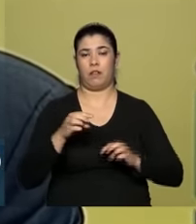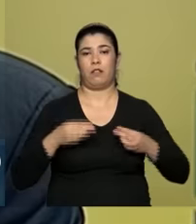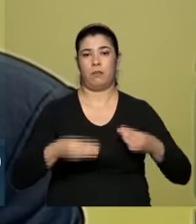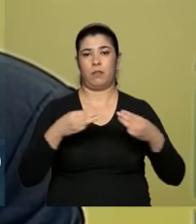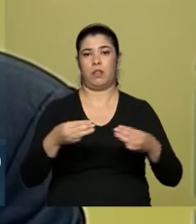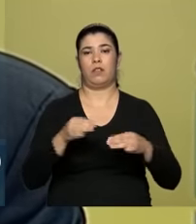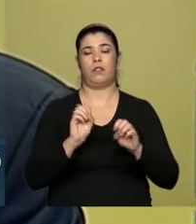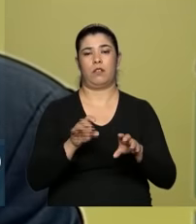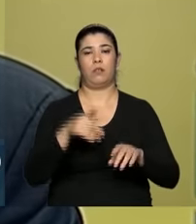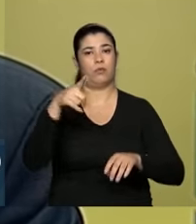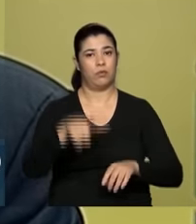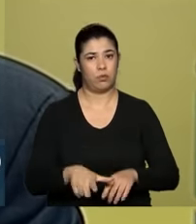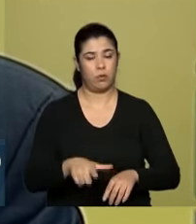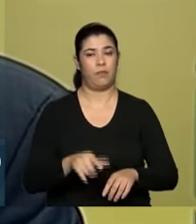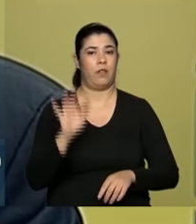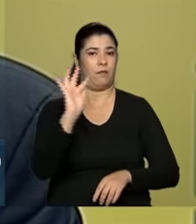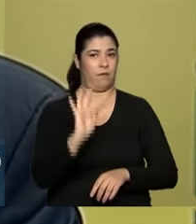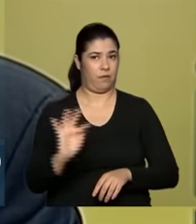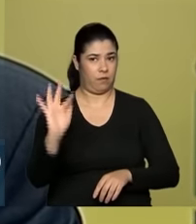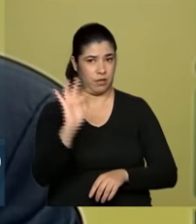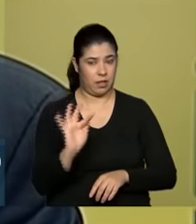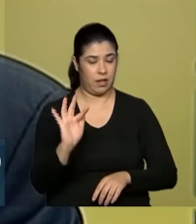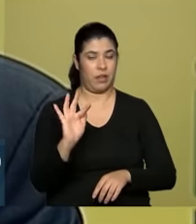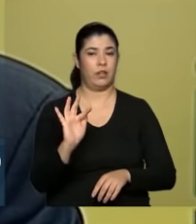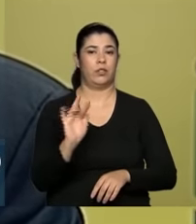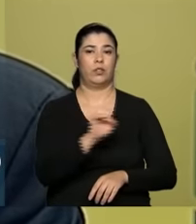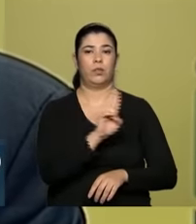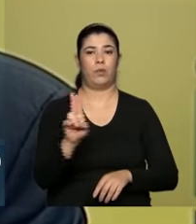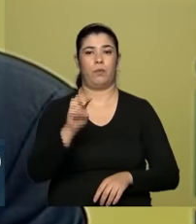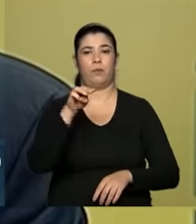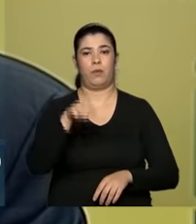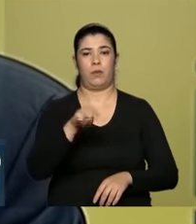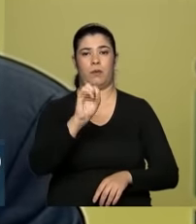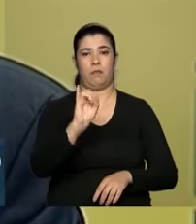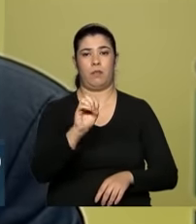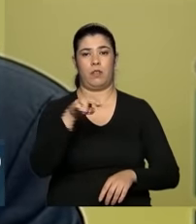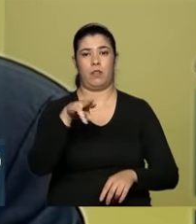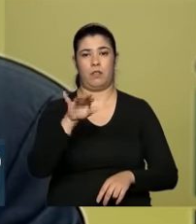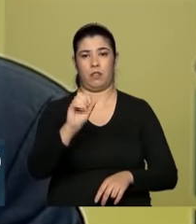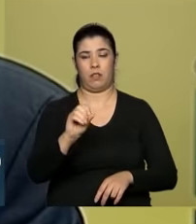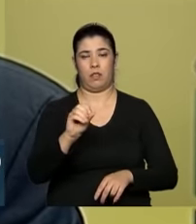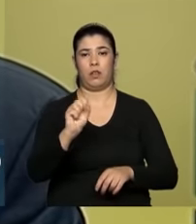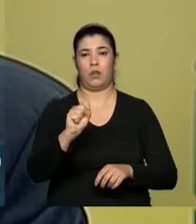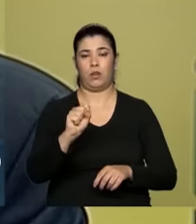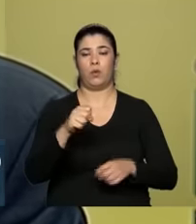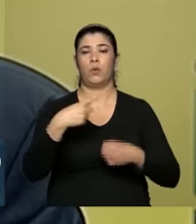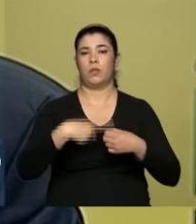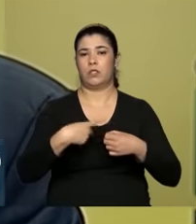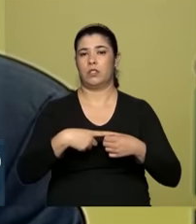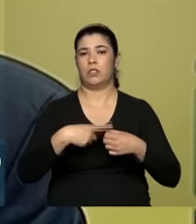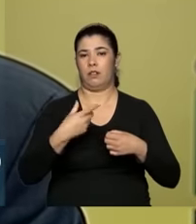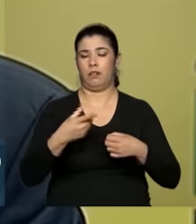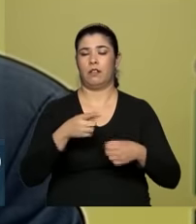Estado de Goiás, foi instalada contra o parecer do Ministério da